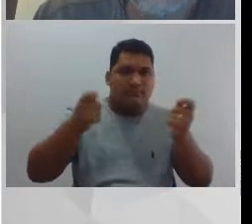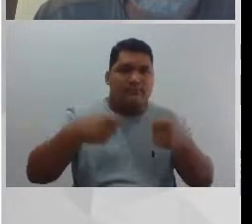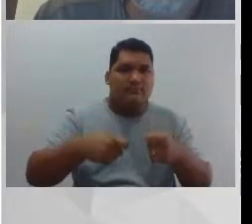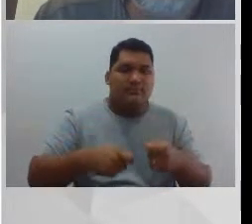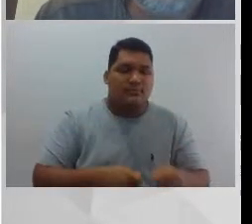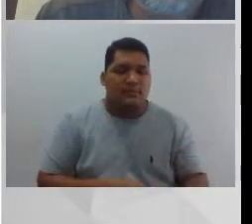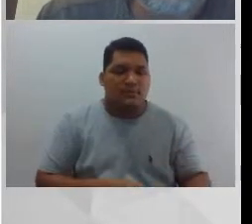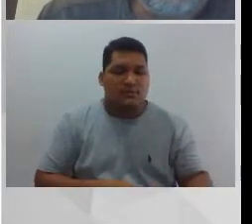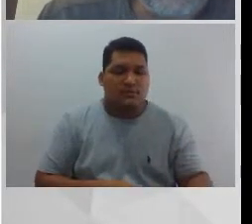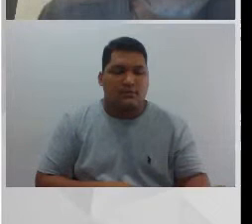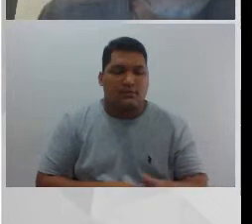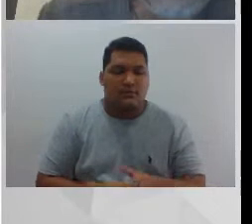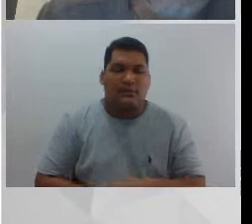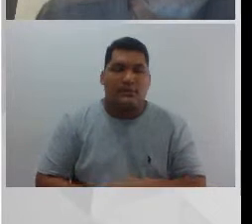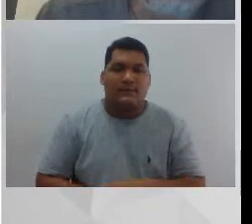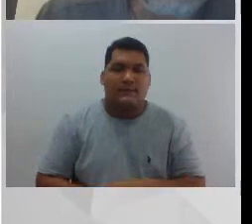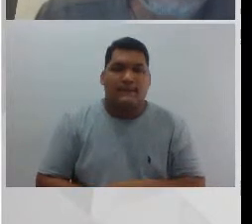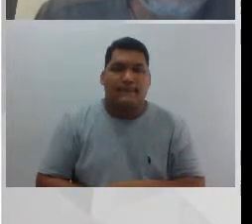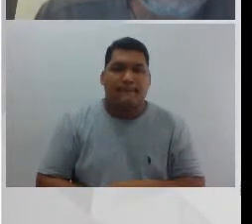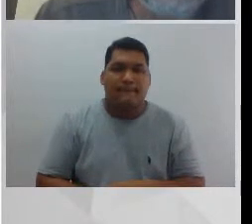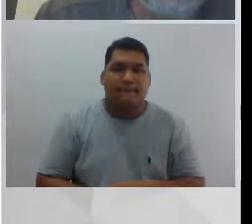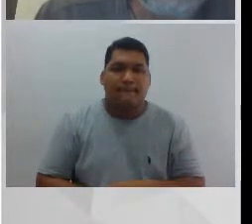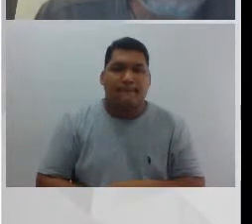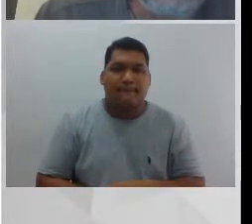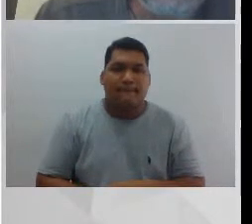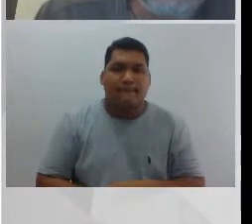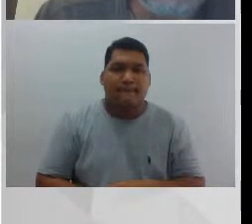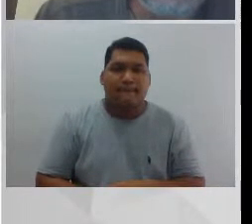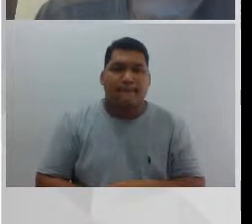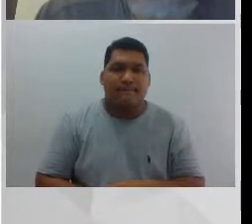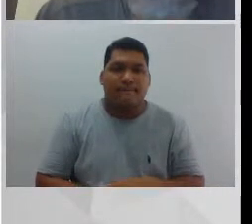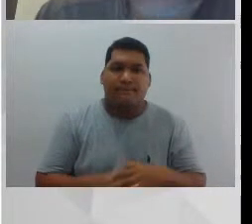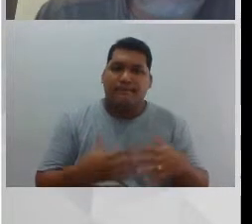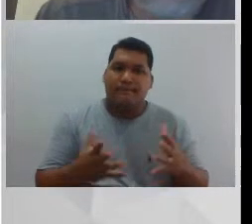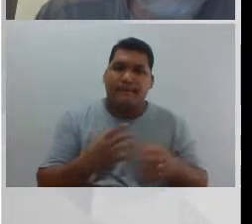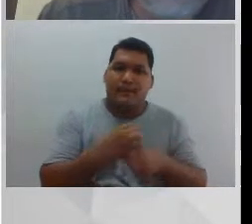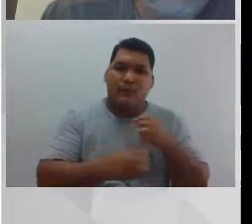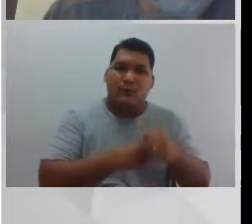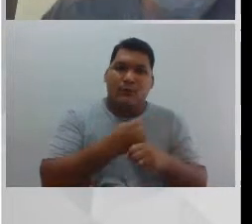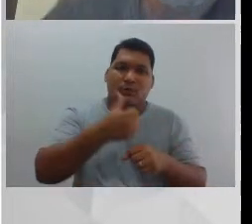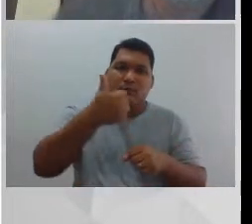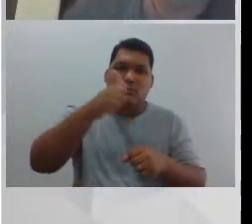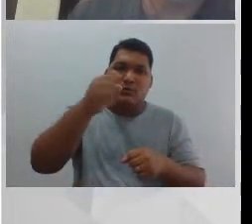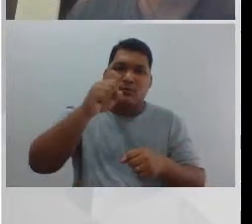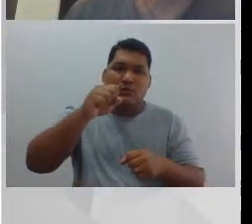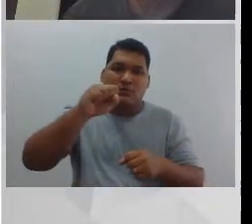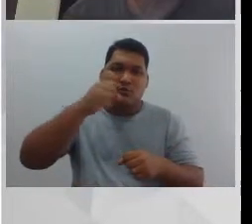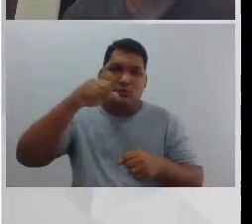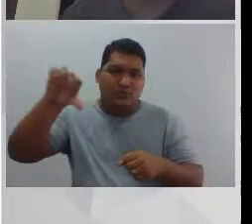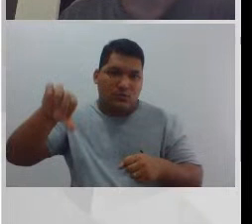sinapses. Então, isso é no ano de 1889. Já em